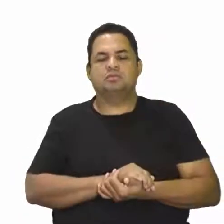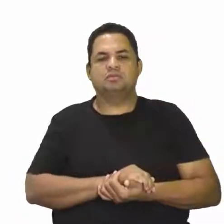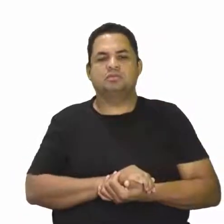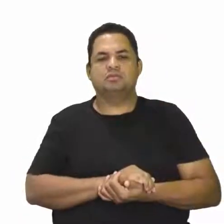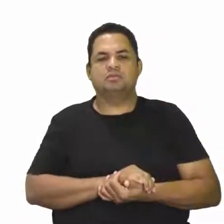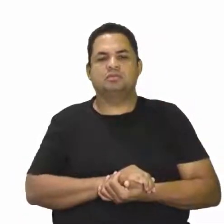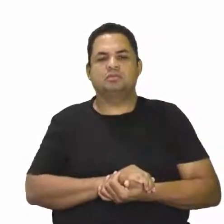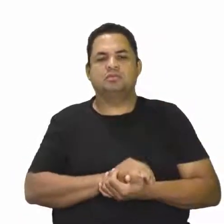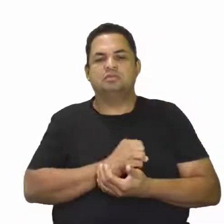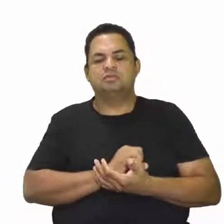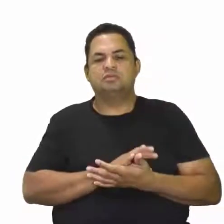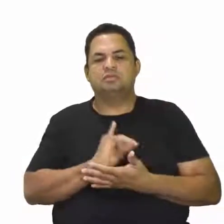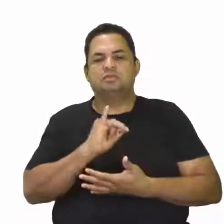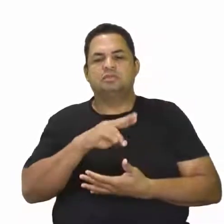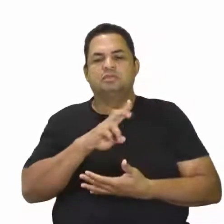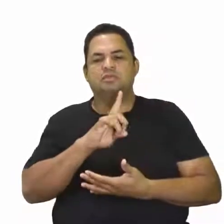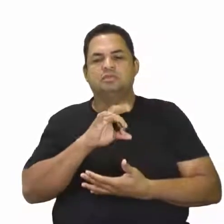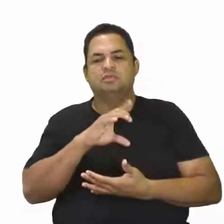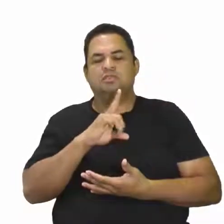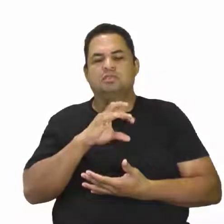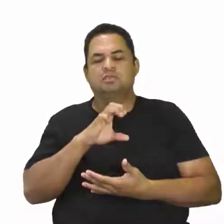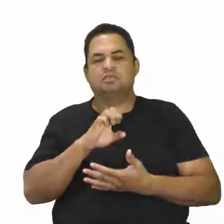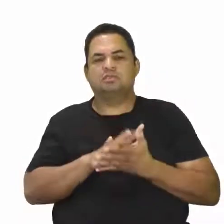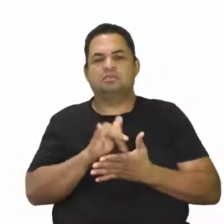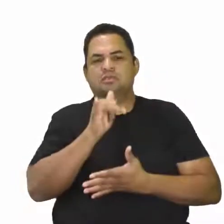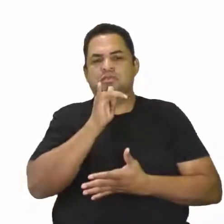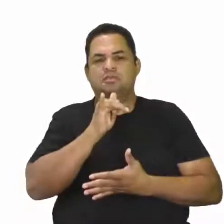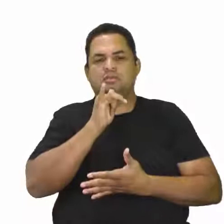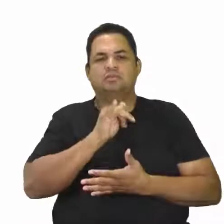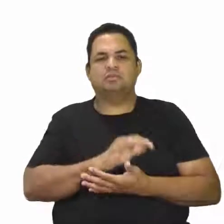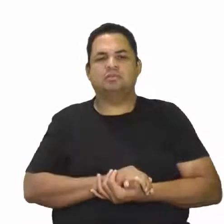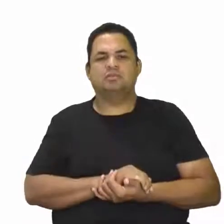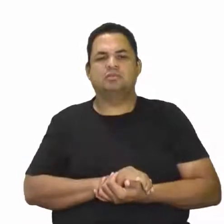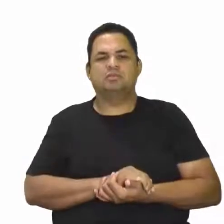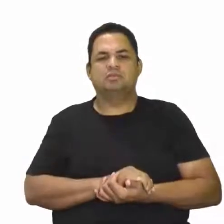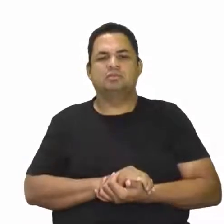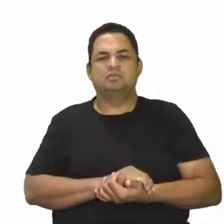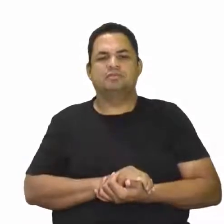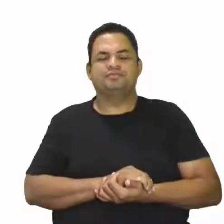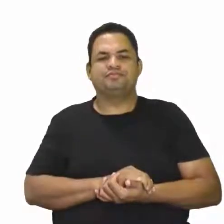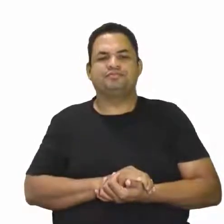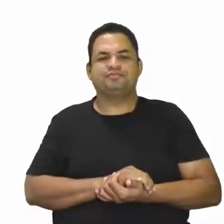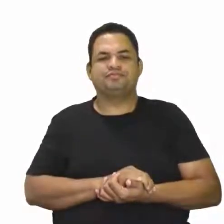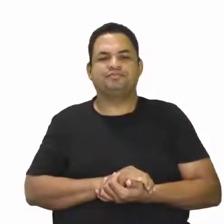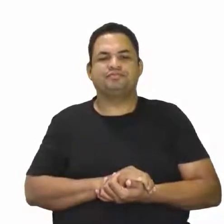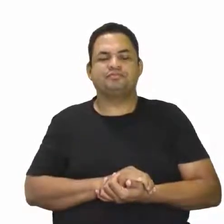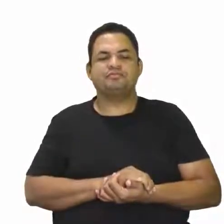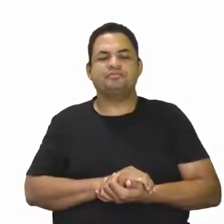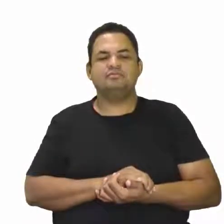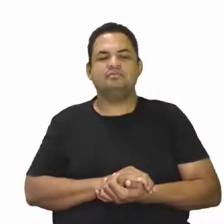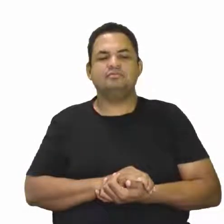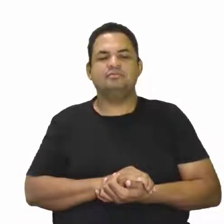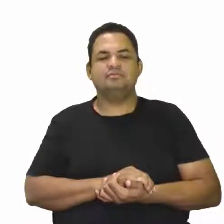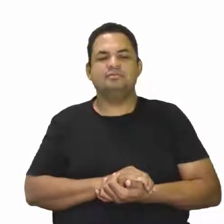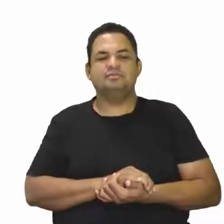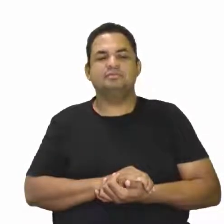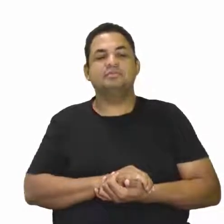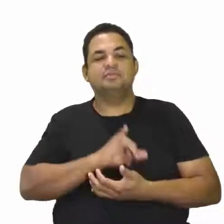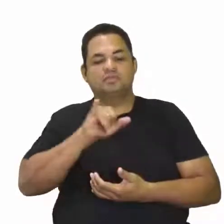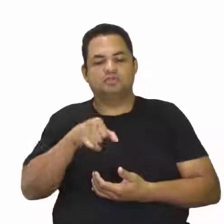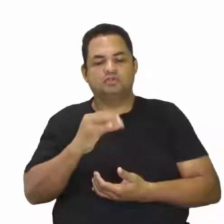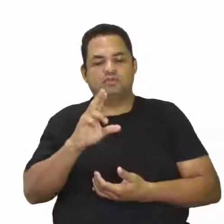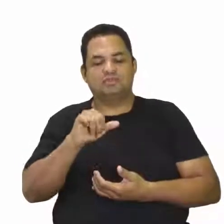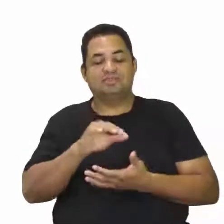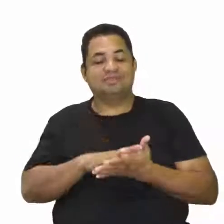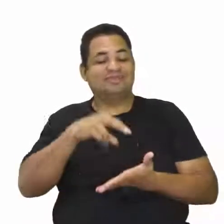de intensidade. Por exemplo, o uso do muy. Juana está muito contenta. Joana está